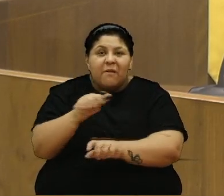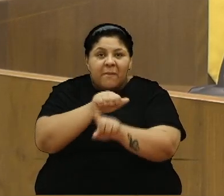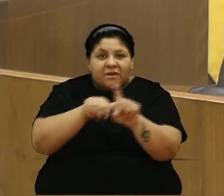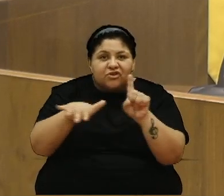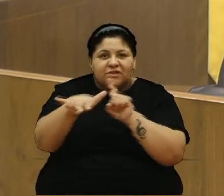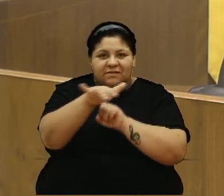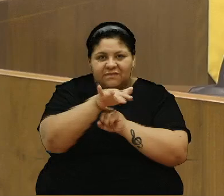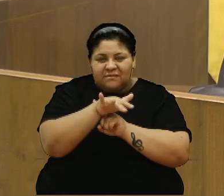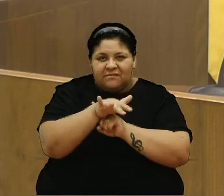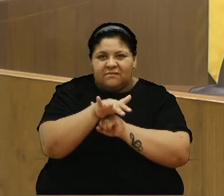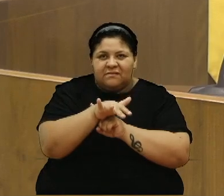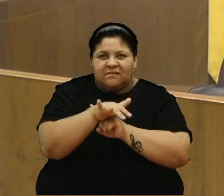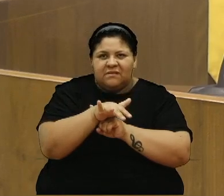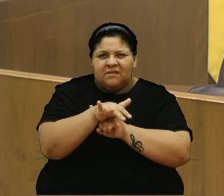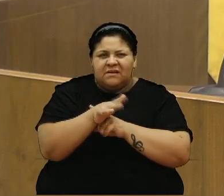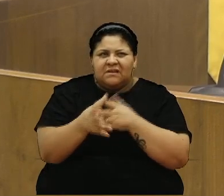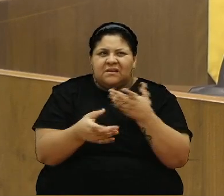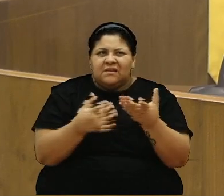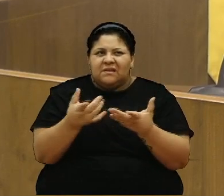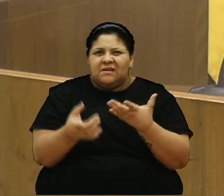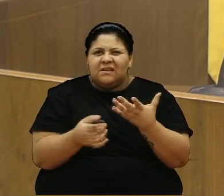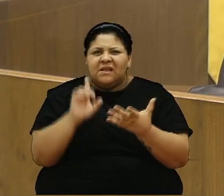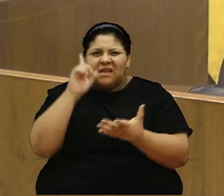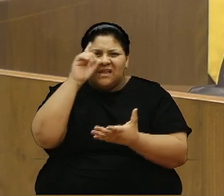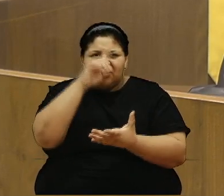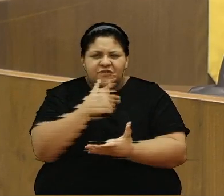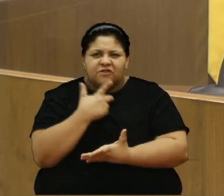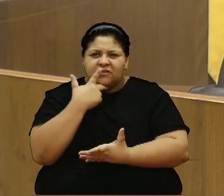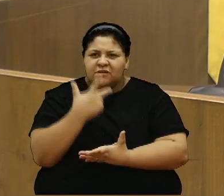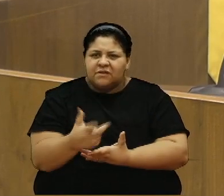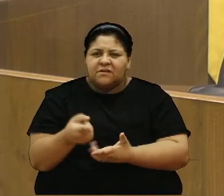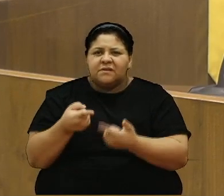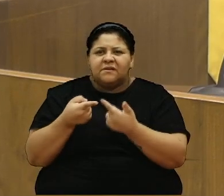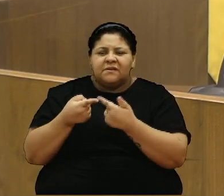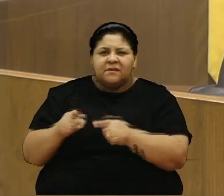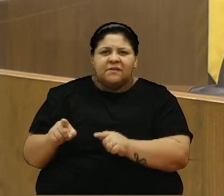sociedade. É algo que é até difícil de falar, mas